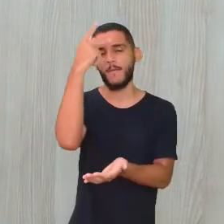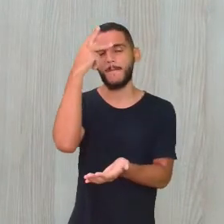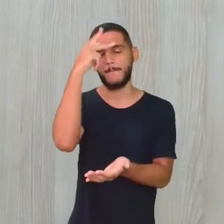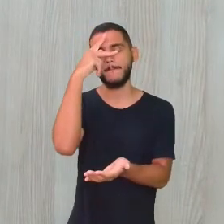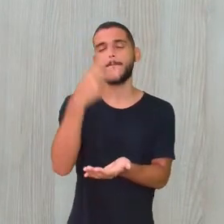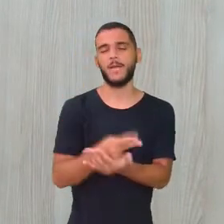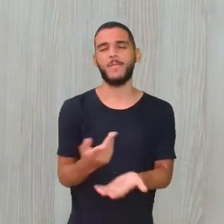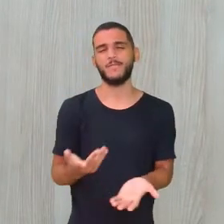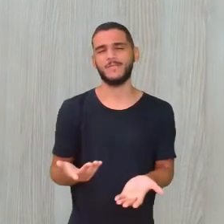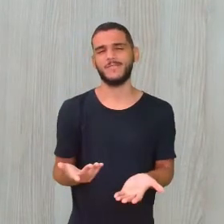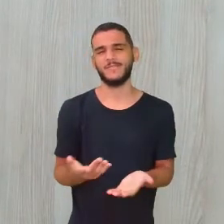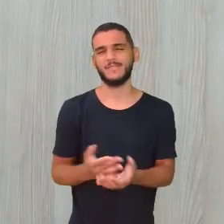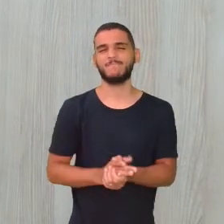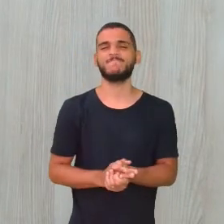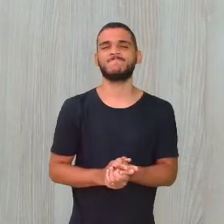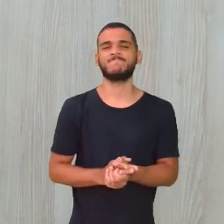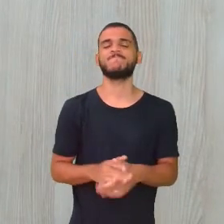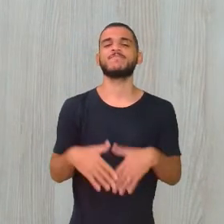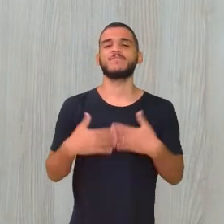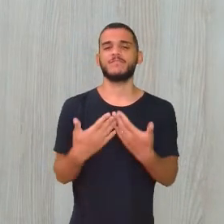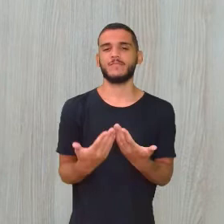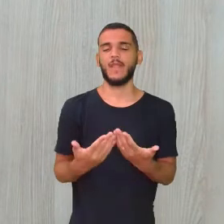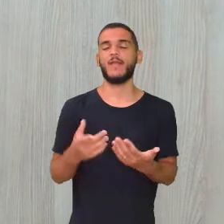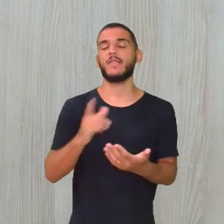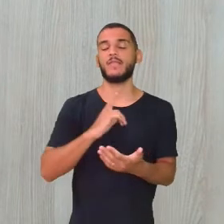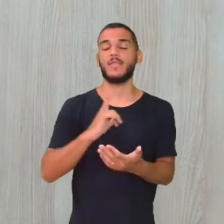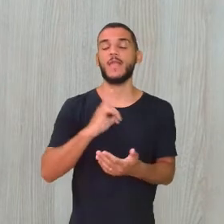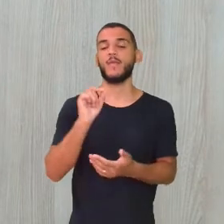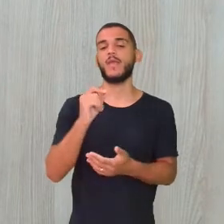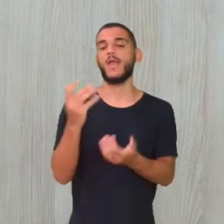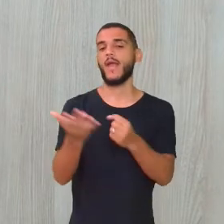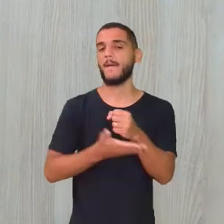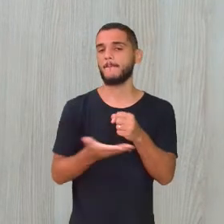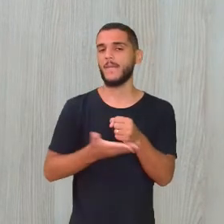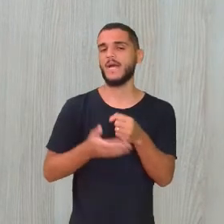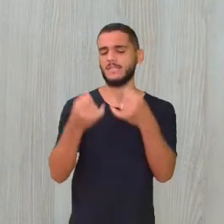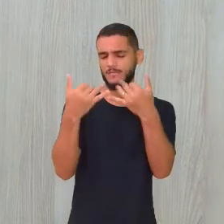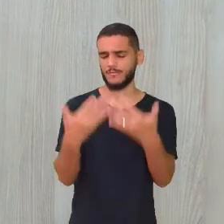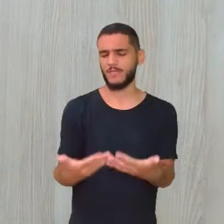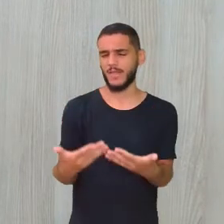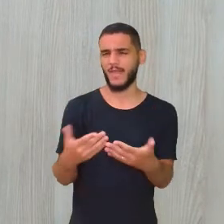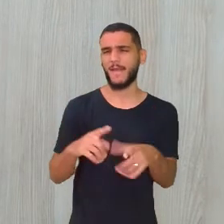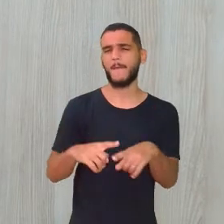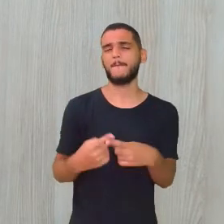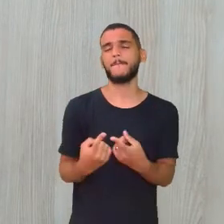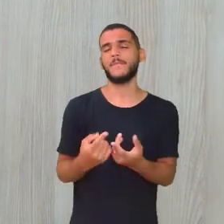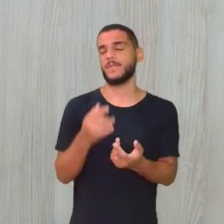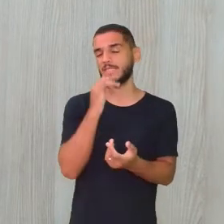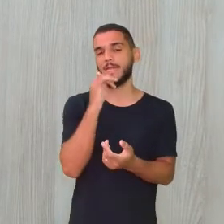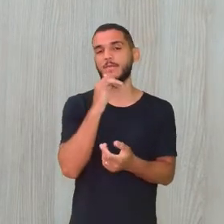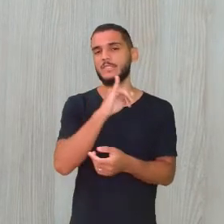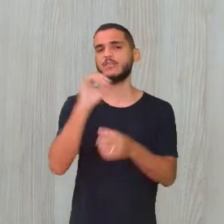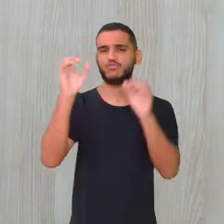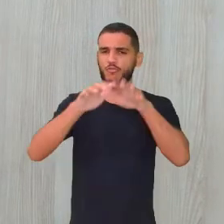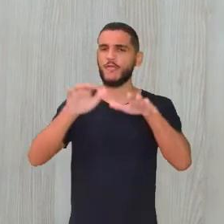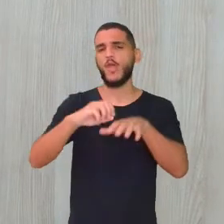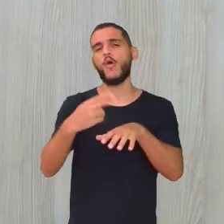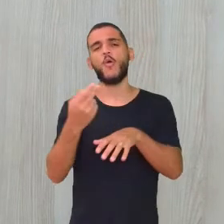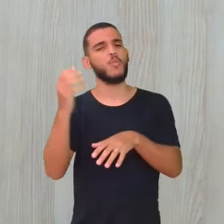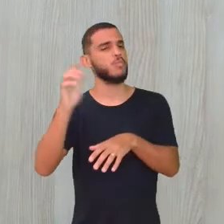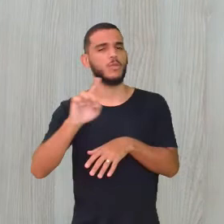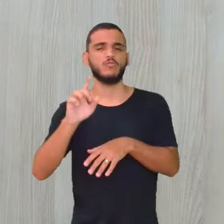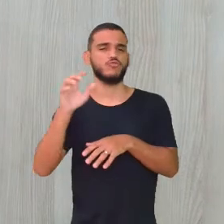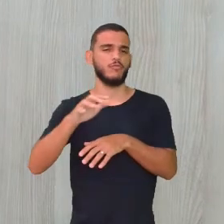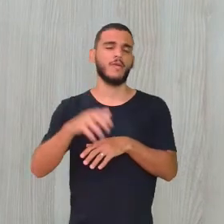você pode ter uma base, por exemplo, para dizer se vai chover ou não. Você pode Sim. ser